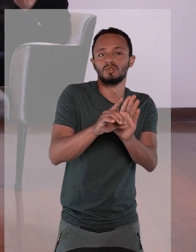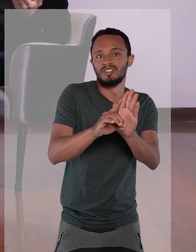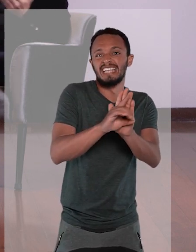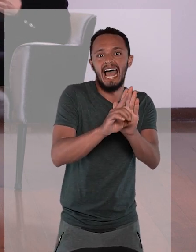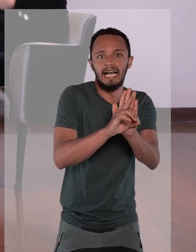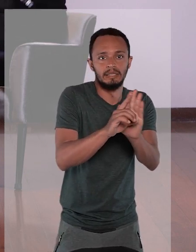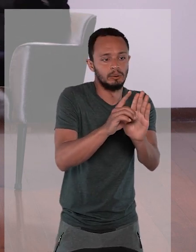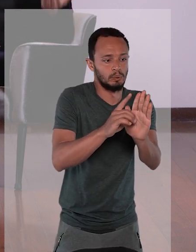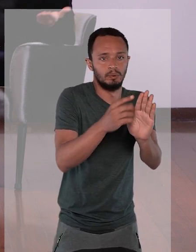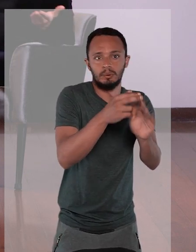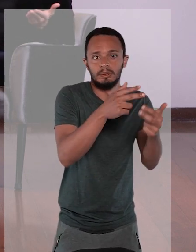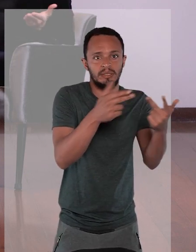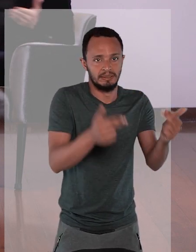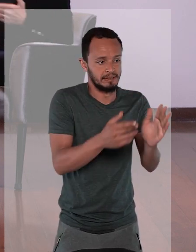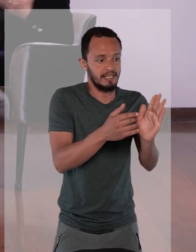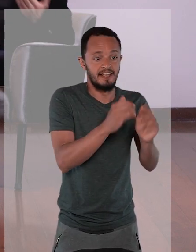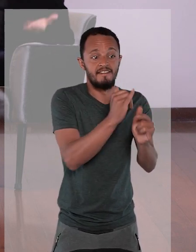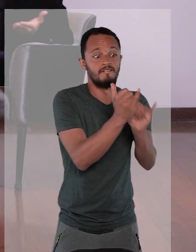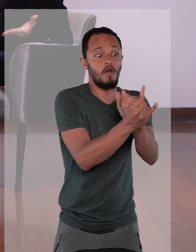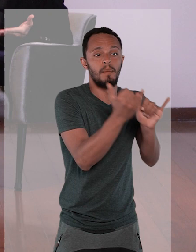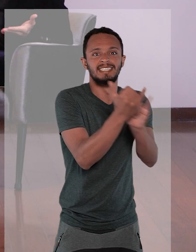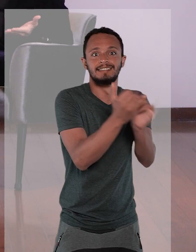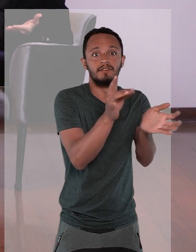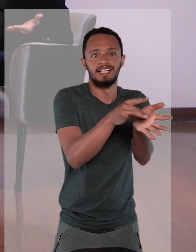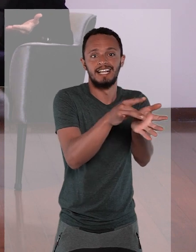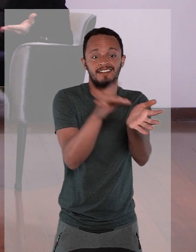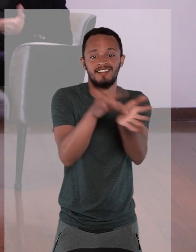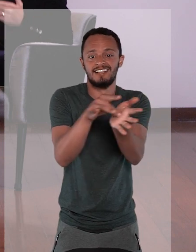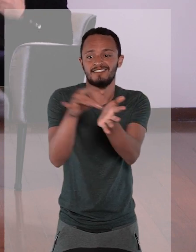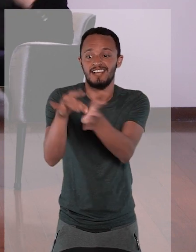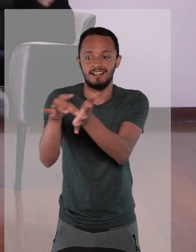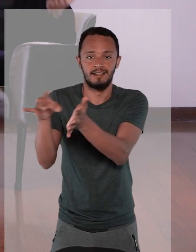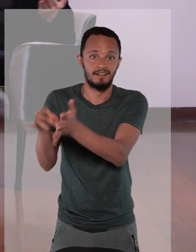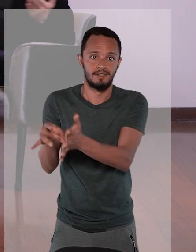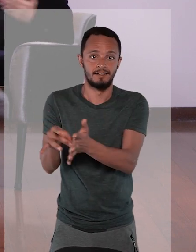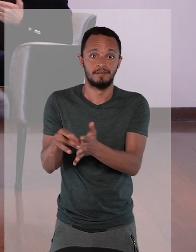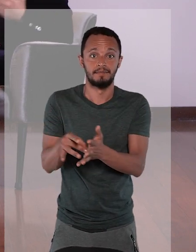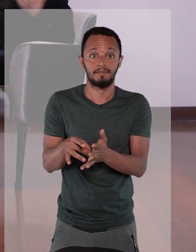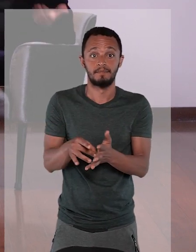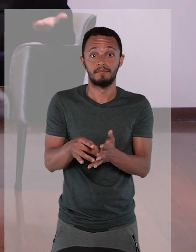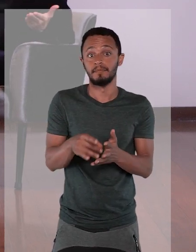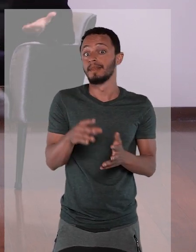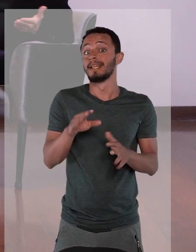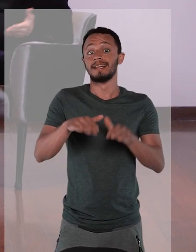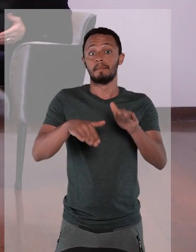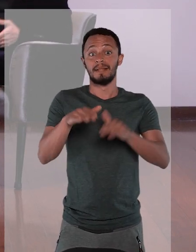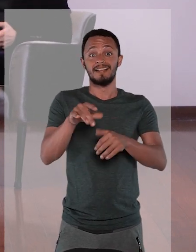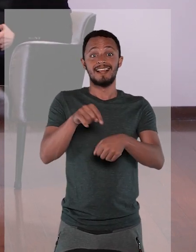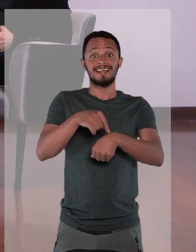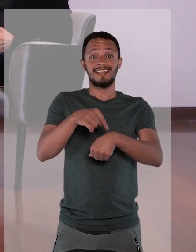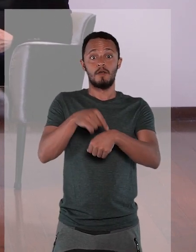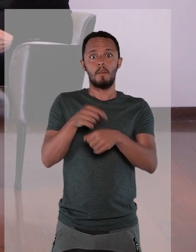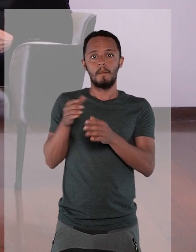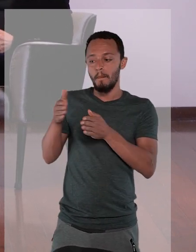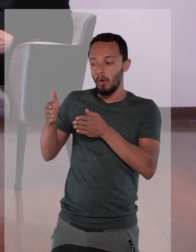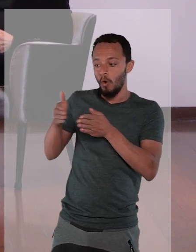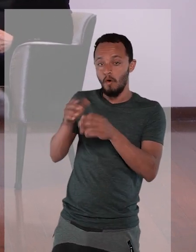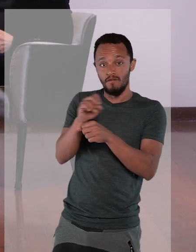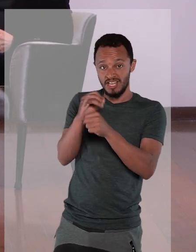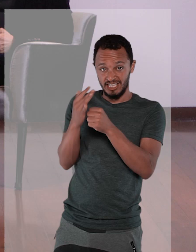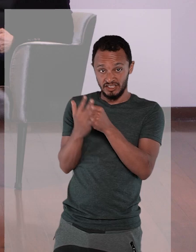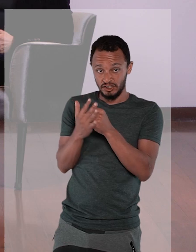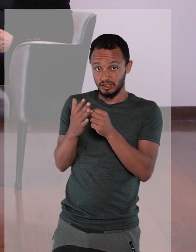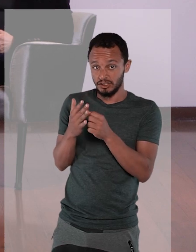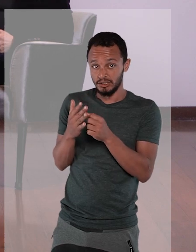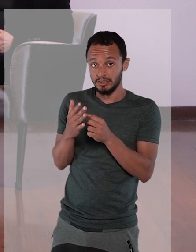informações, ou até chegar ao ponto de desaparecerem. Em um momento, eles desapareceram.